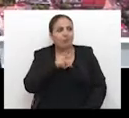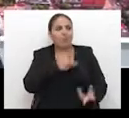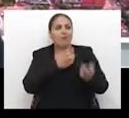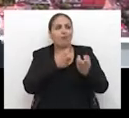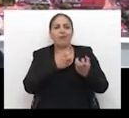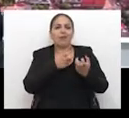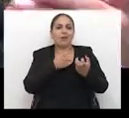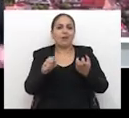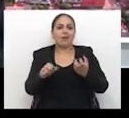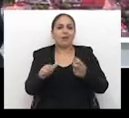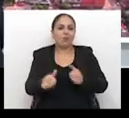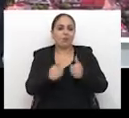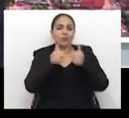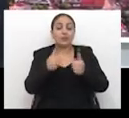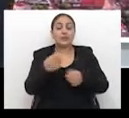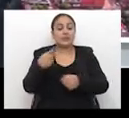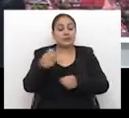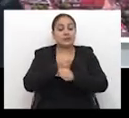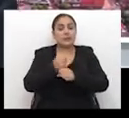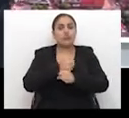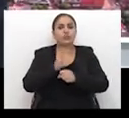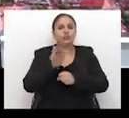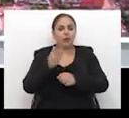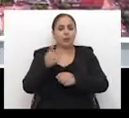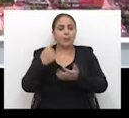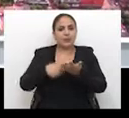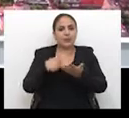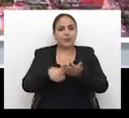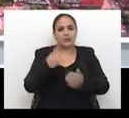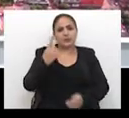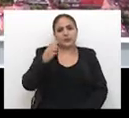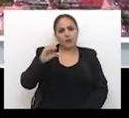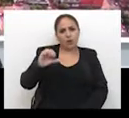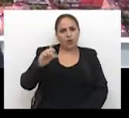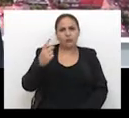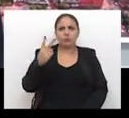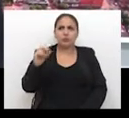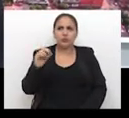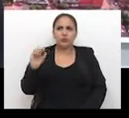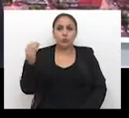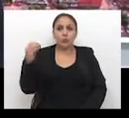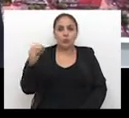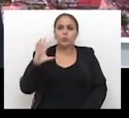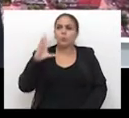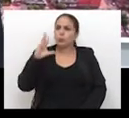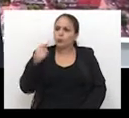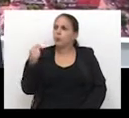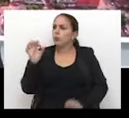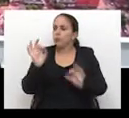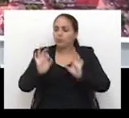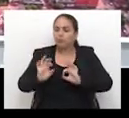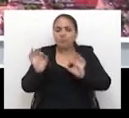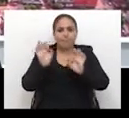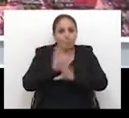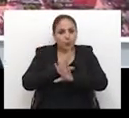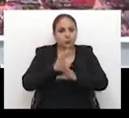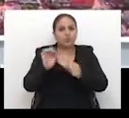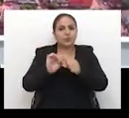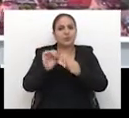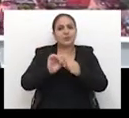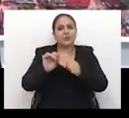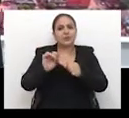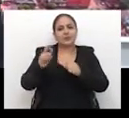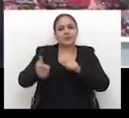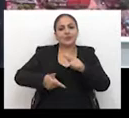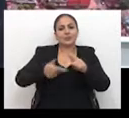muito grande e estamos nesse ano já com data marcada 19 20 e 21 de outubro já com tudo shows contratados tudo organizado paz